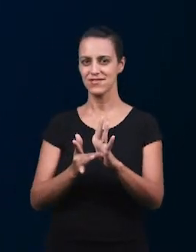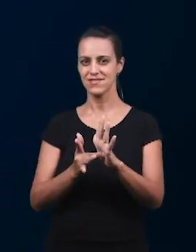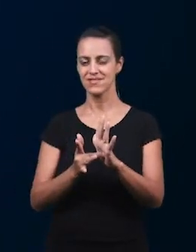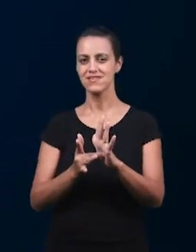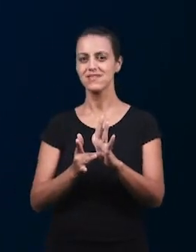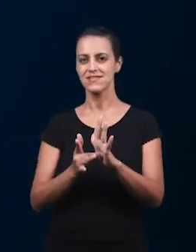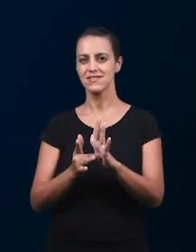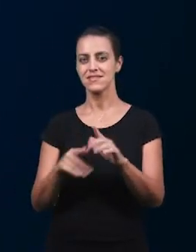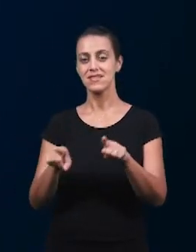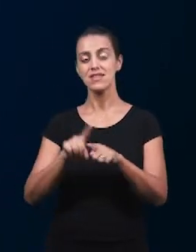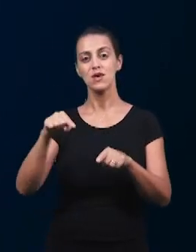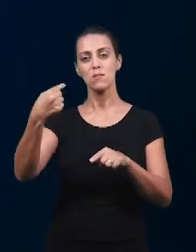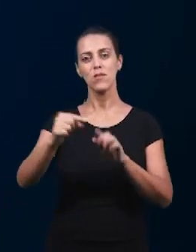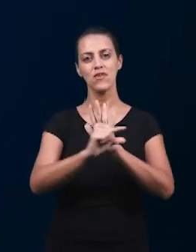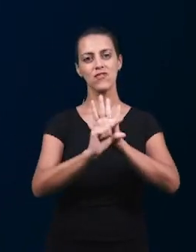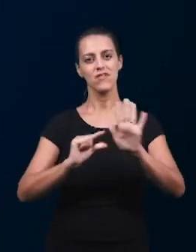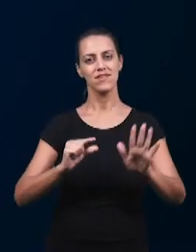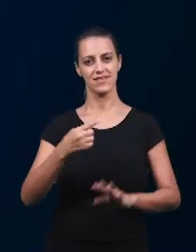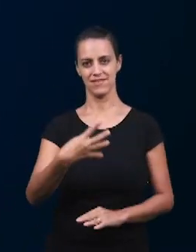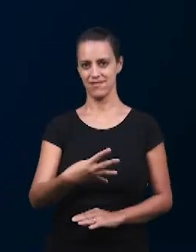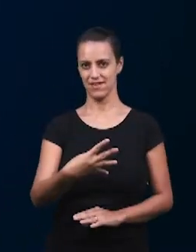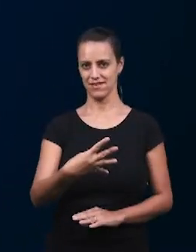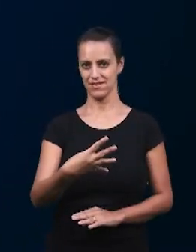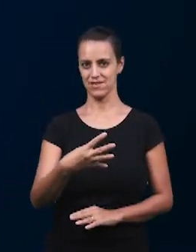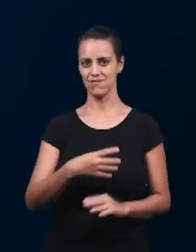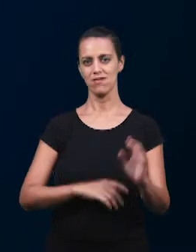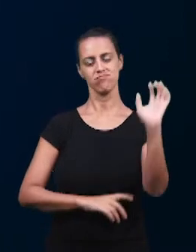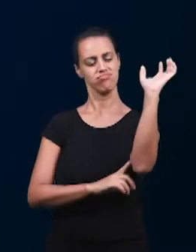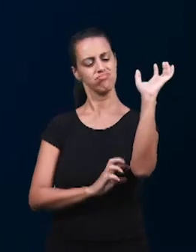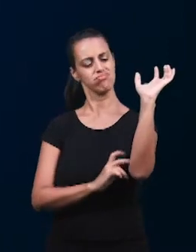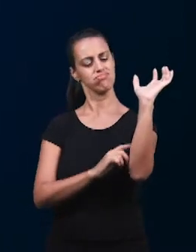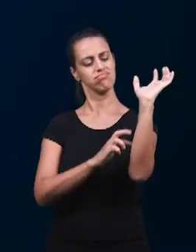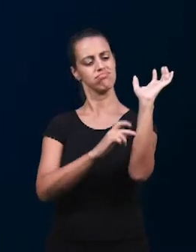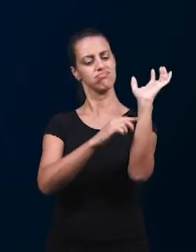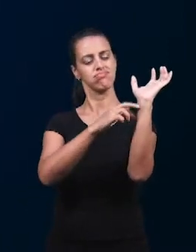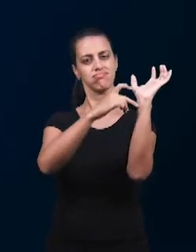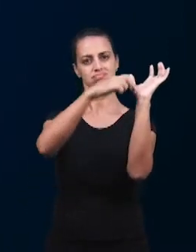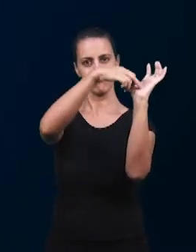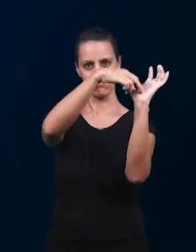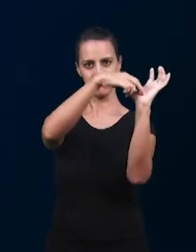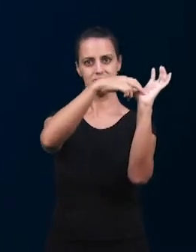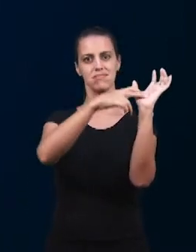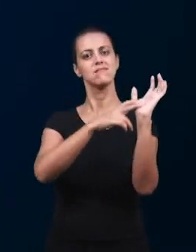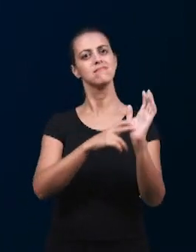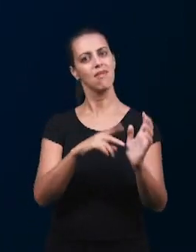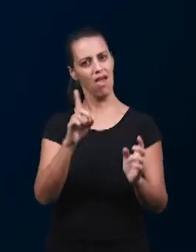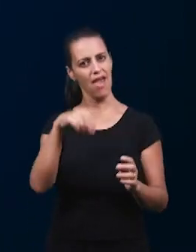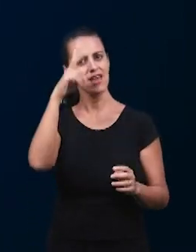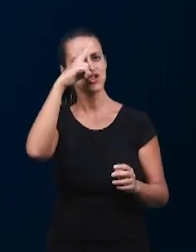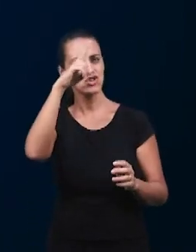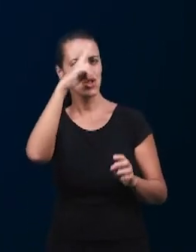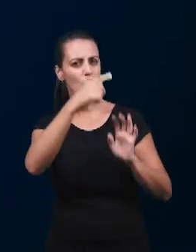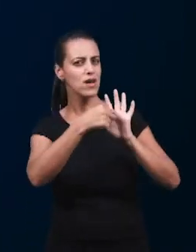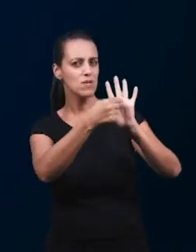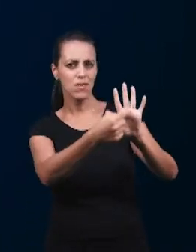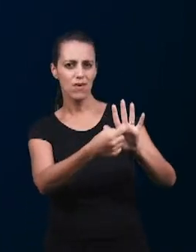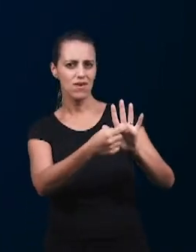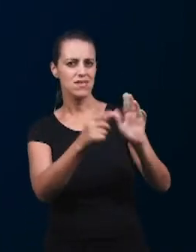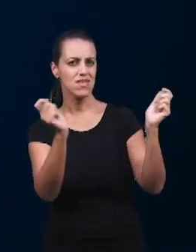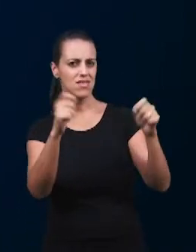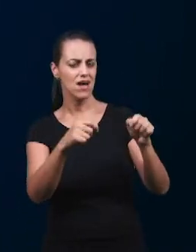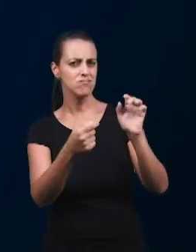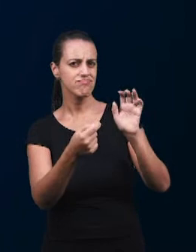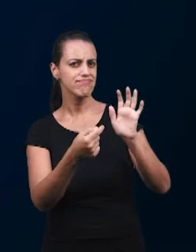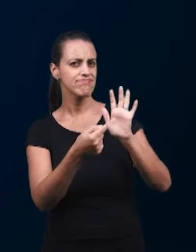nos fala no verso 4, subiu em uma figueira. Esses são alguns pontos históricos que